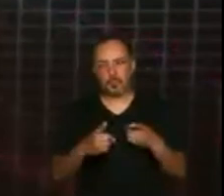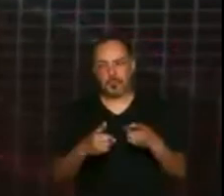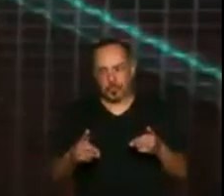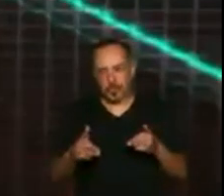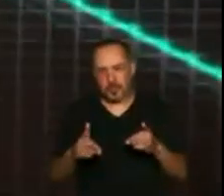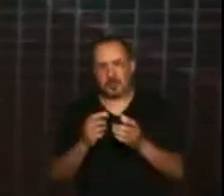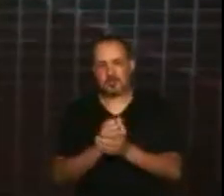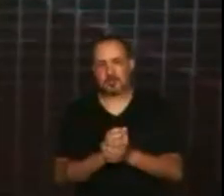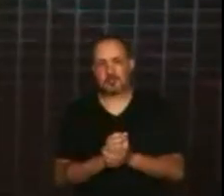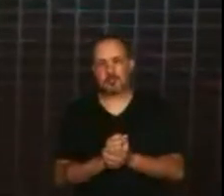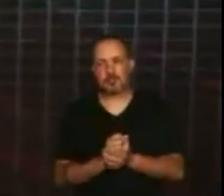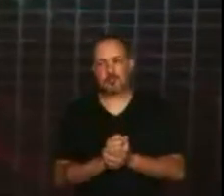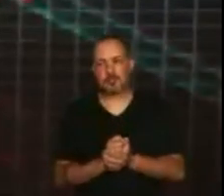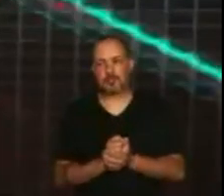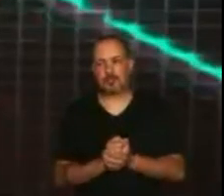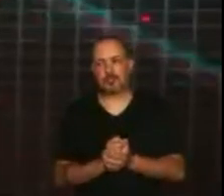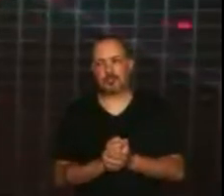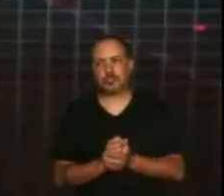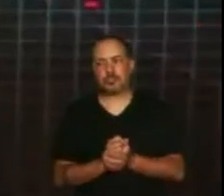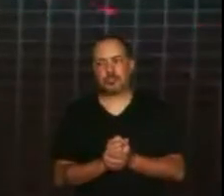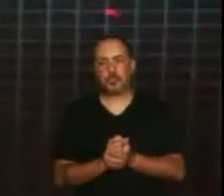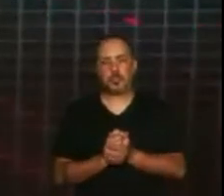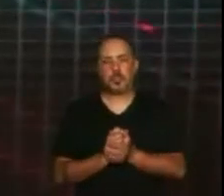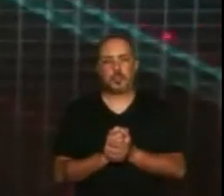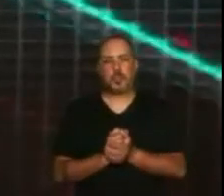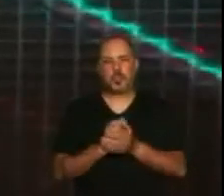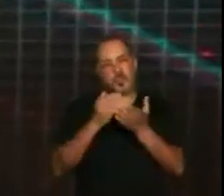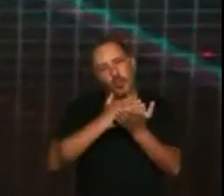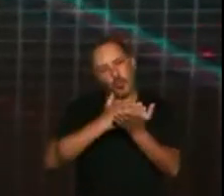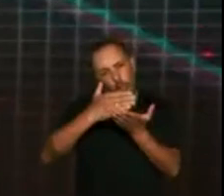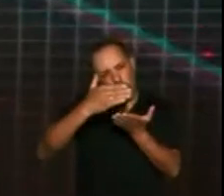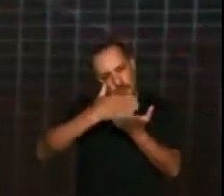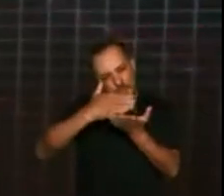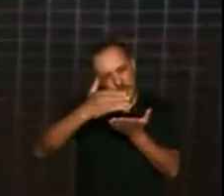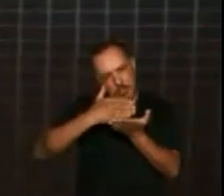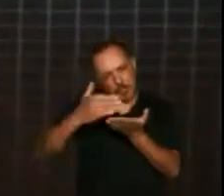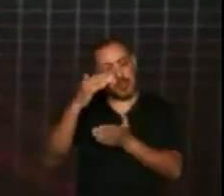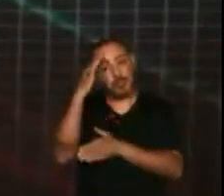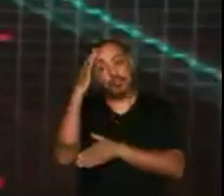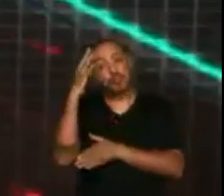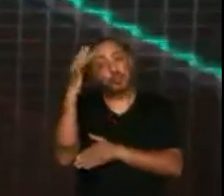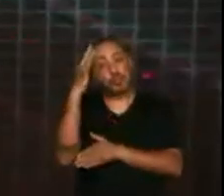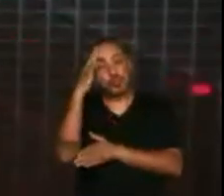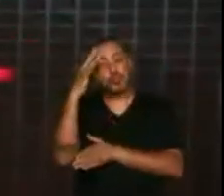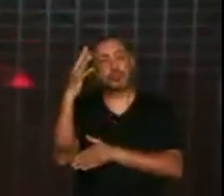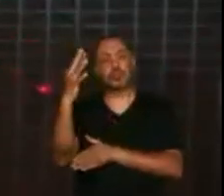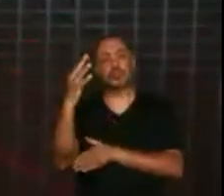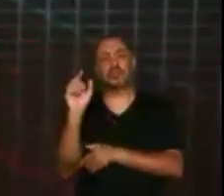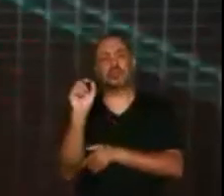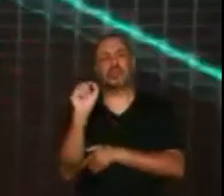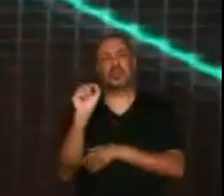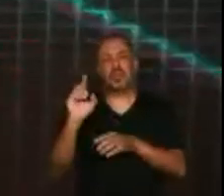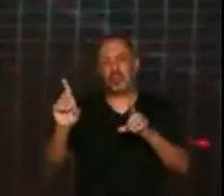Tá 100% não, mas vai assim. Ó, eu queria começar falando que eu sempre sonhei em ser músico, né? Então, todos os lugares que eu